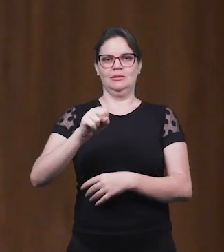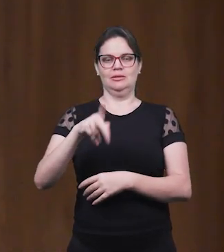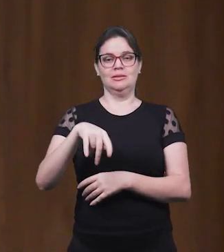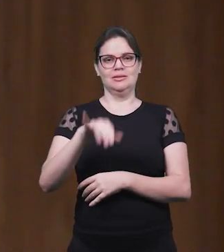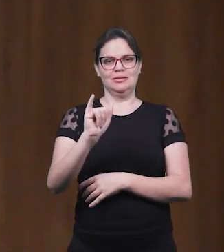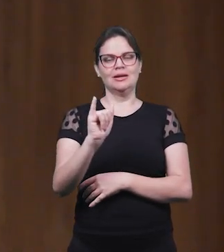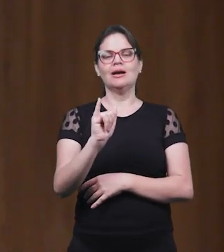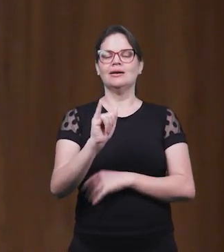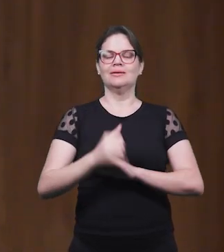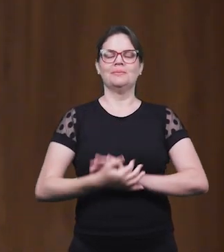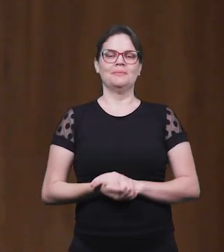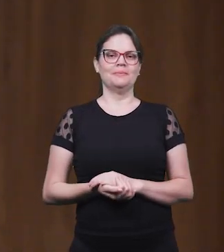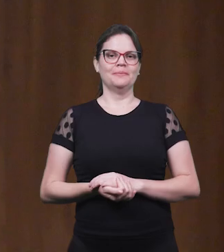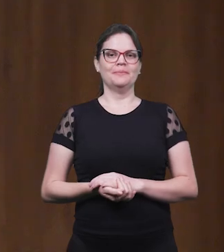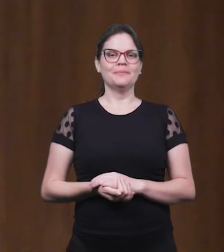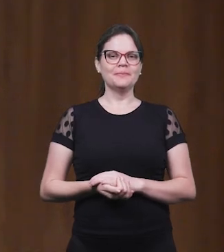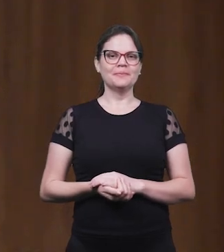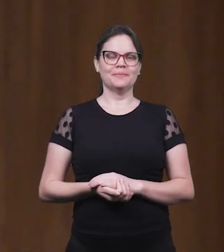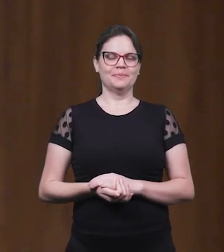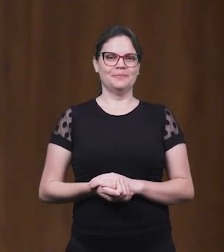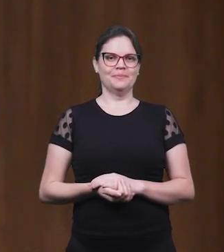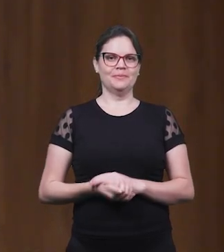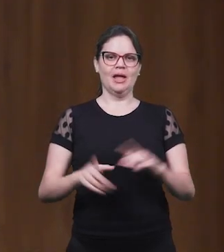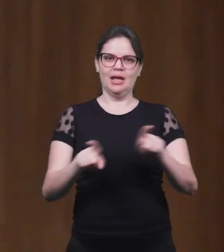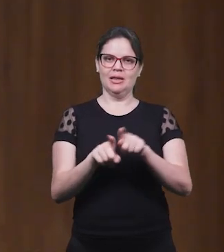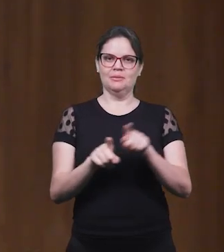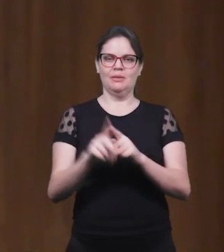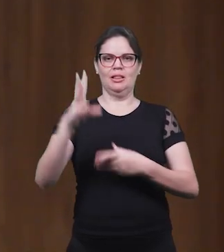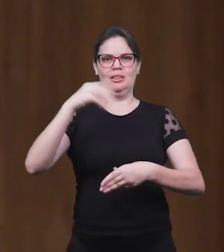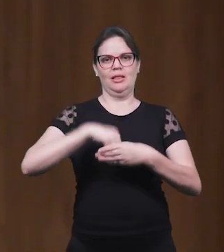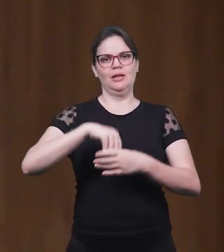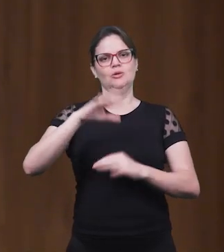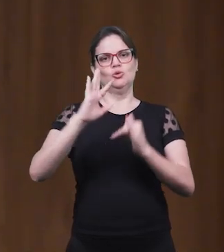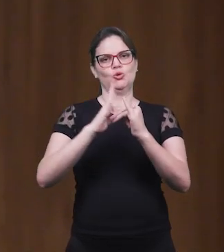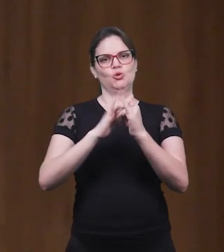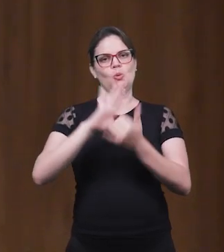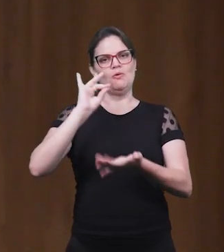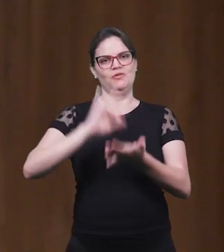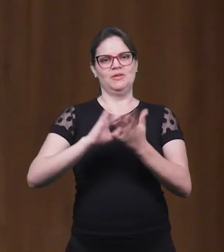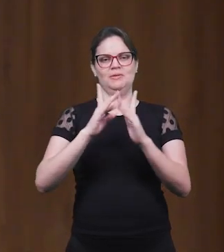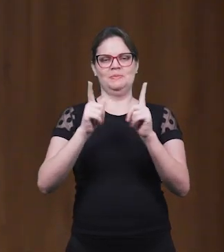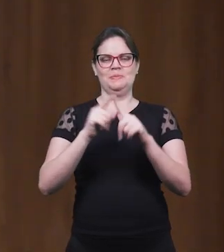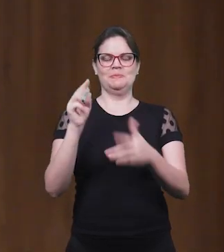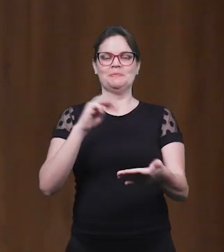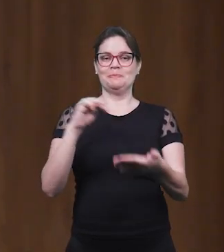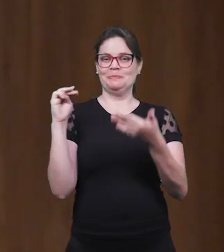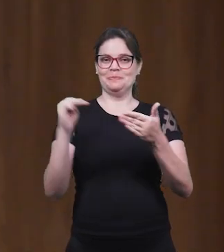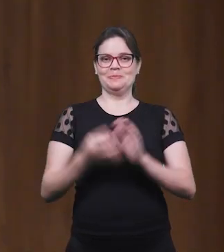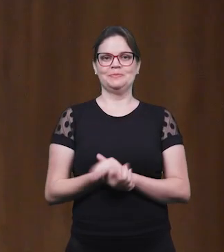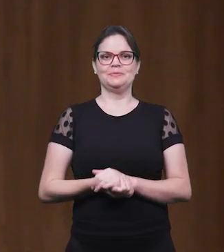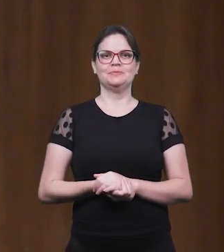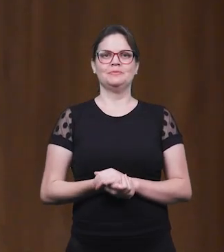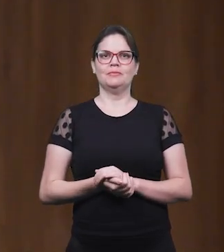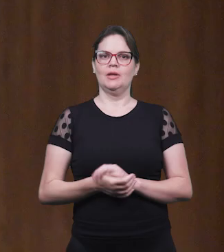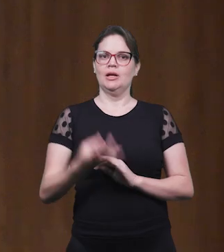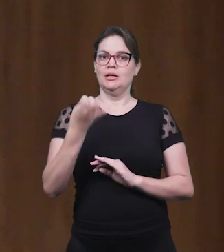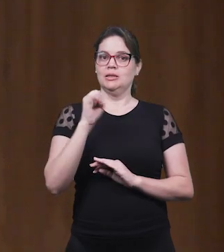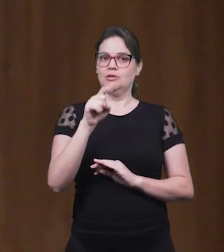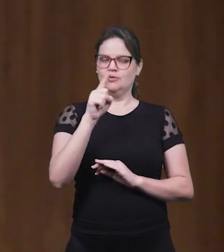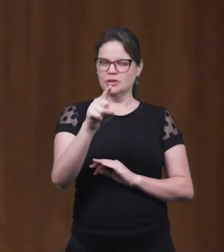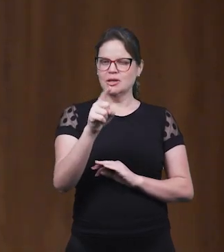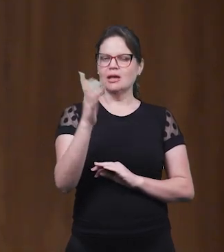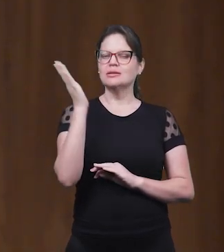do Sky aberta e os canais oficiais da Igreja Maranata no YouTube. E já falamos logo, se